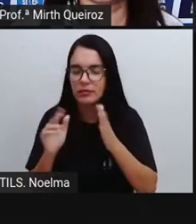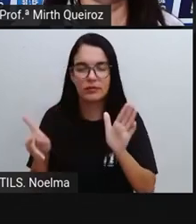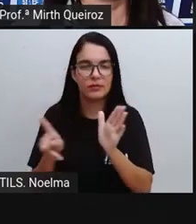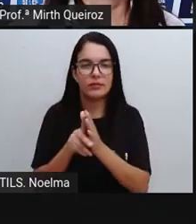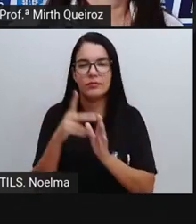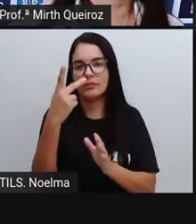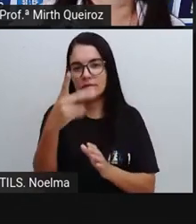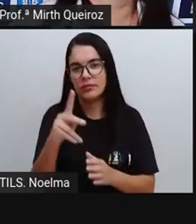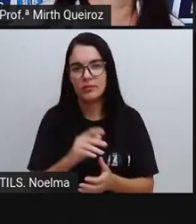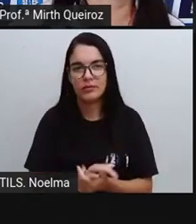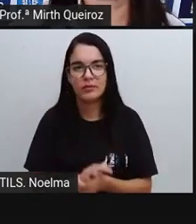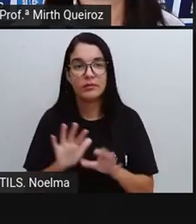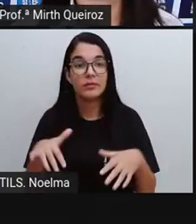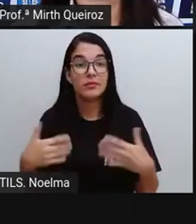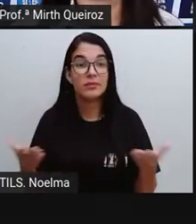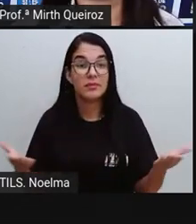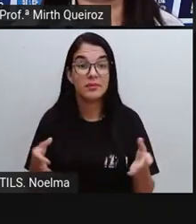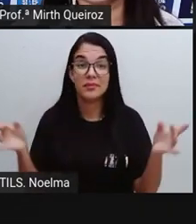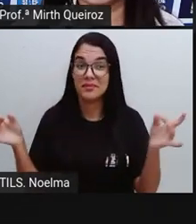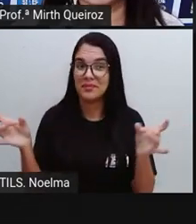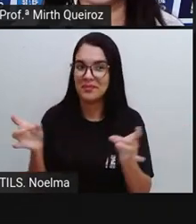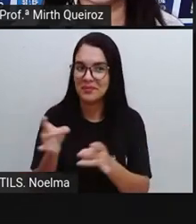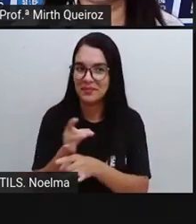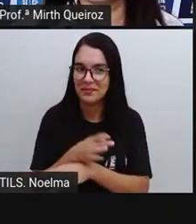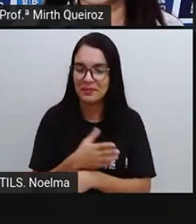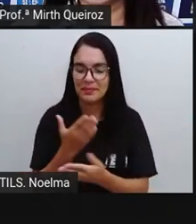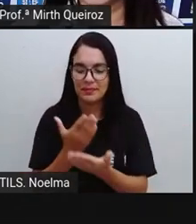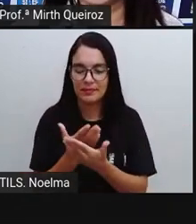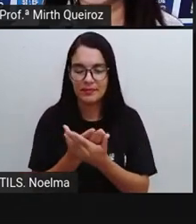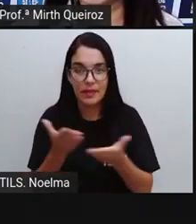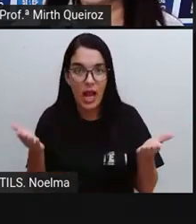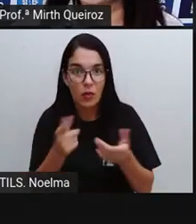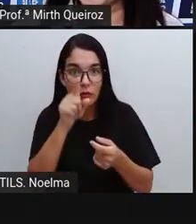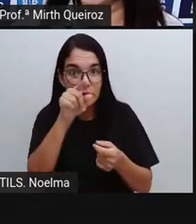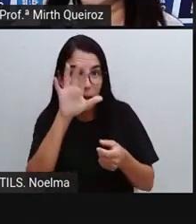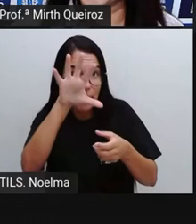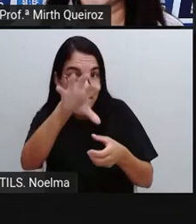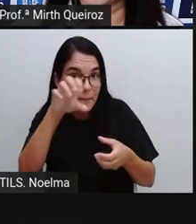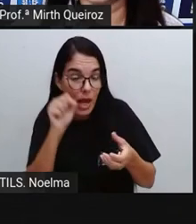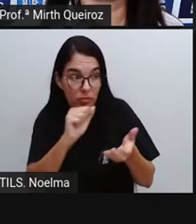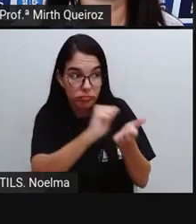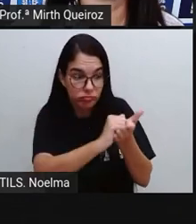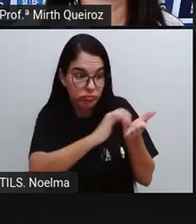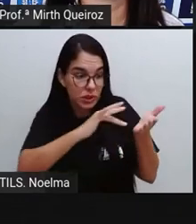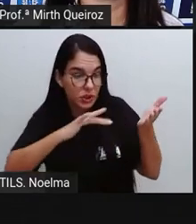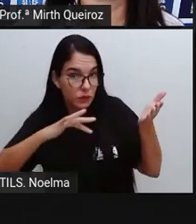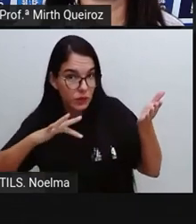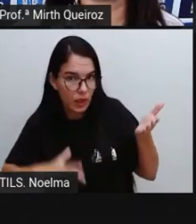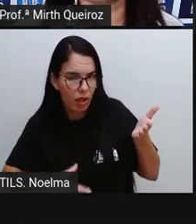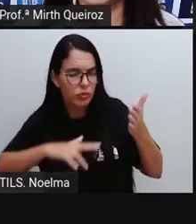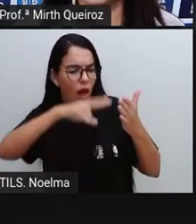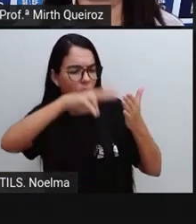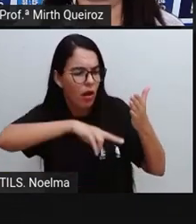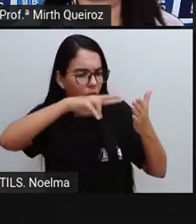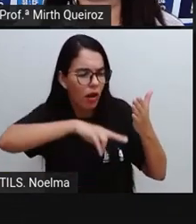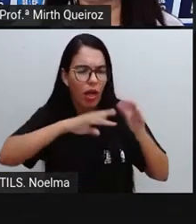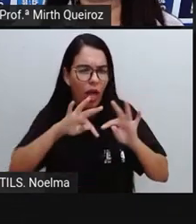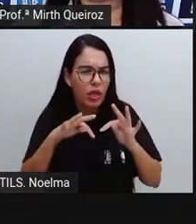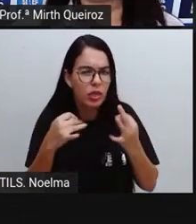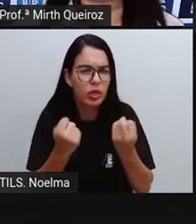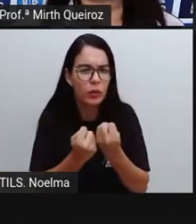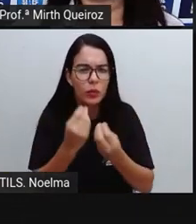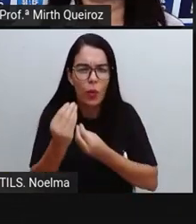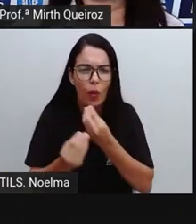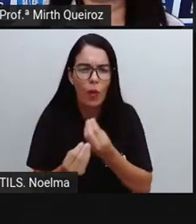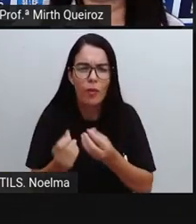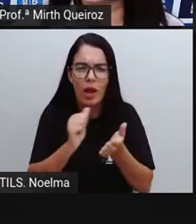quiserem. Bom, gente, a nossa aula vai ficando por aqui. Vocês vão agora pegar o seu percurso pedagógico, vão ler direitinho as atividades